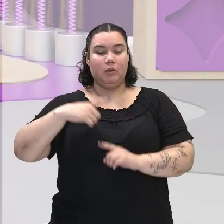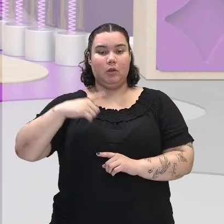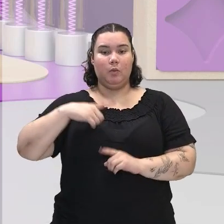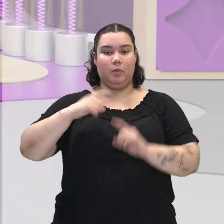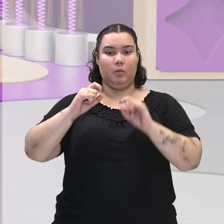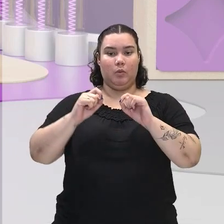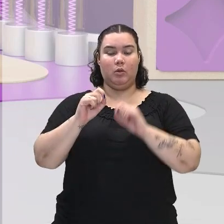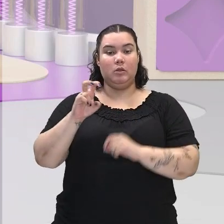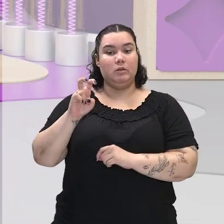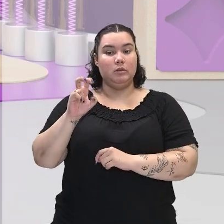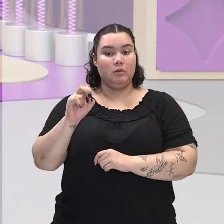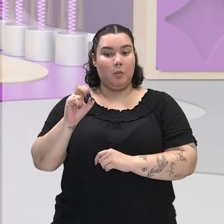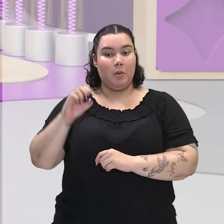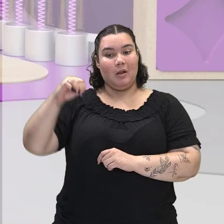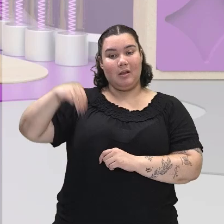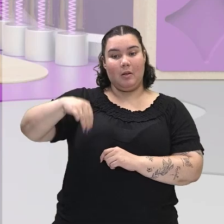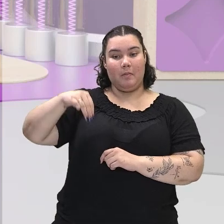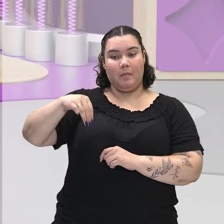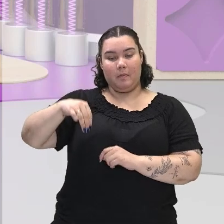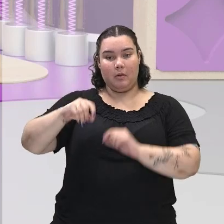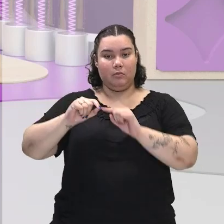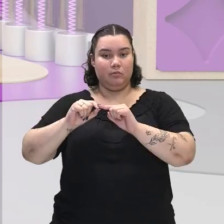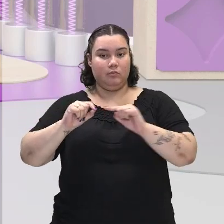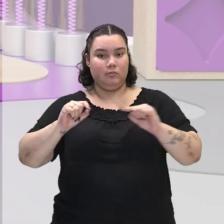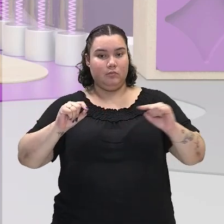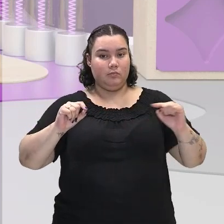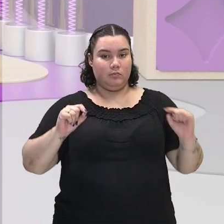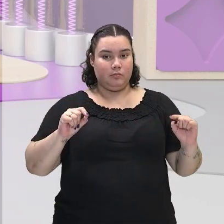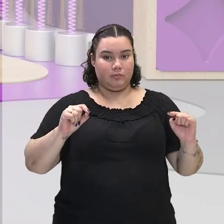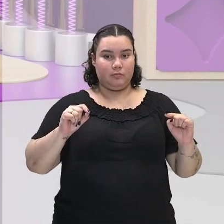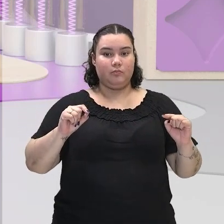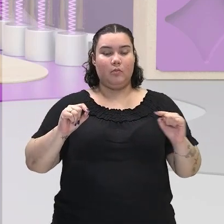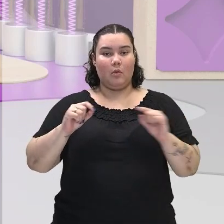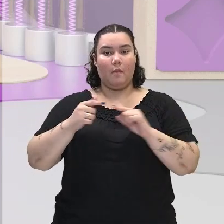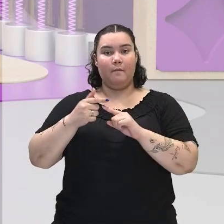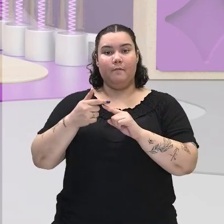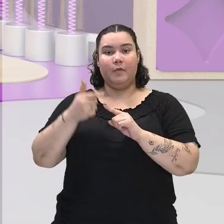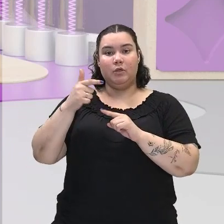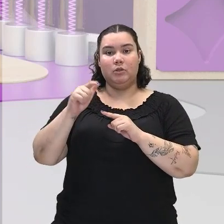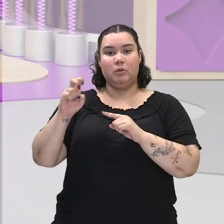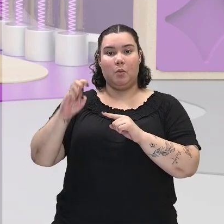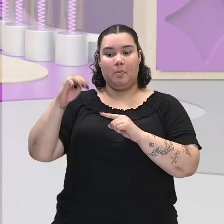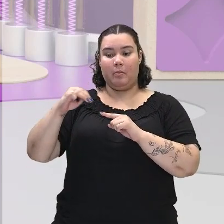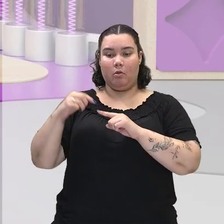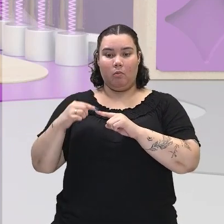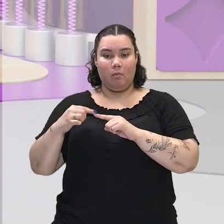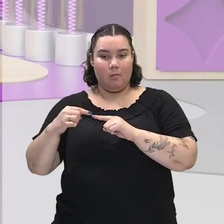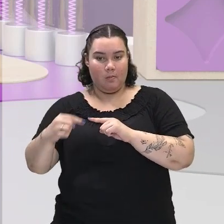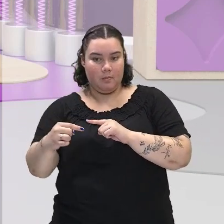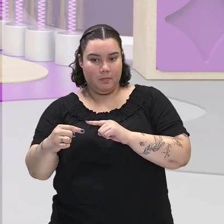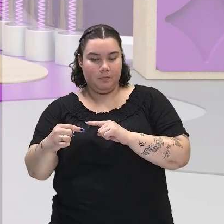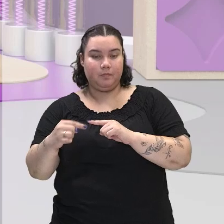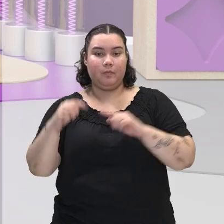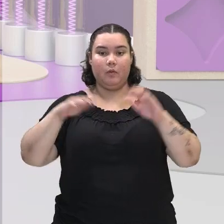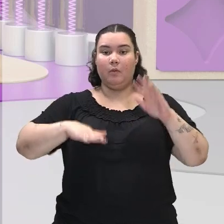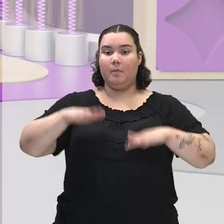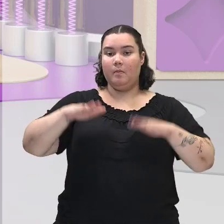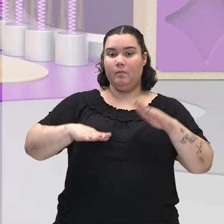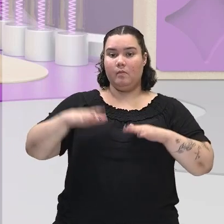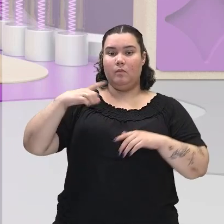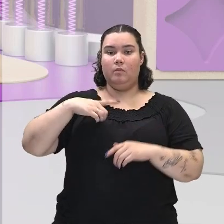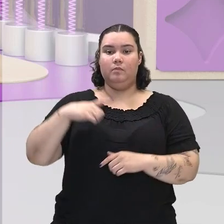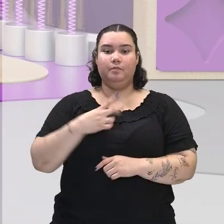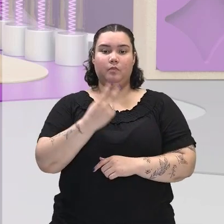metros de comprimento por 25 metros de largura e dependendo do ponto, ela vai ter